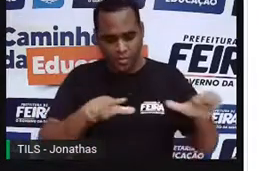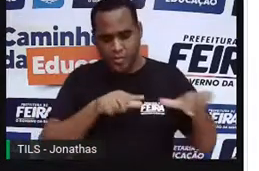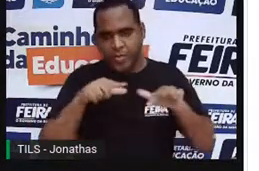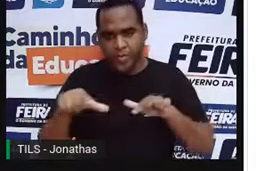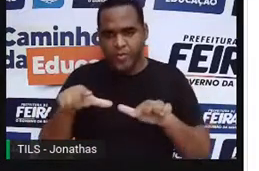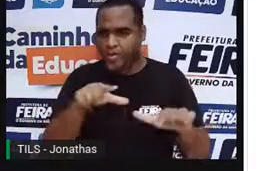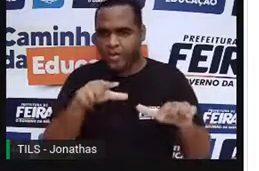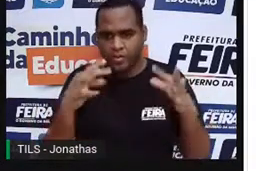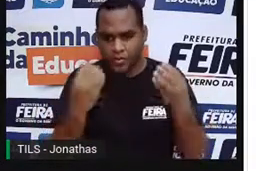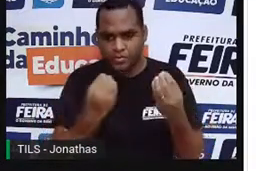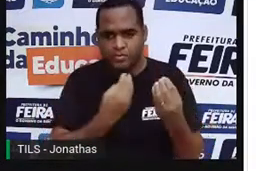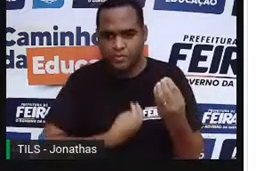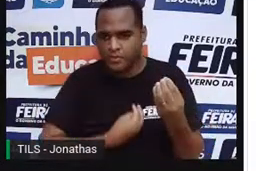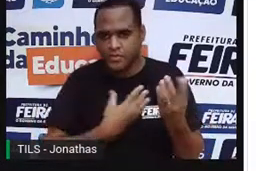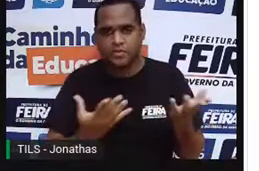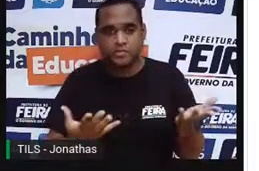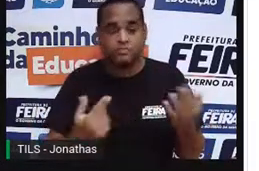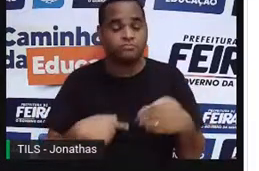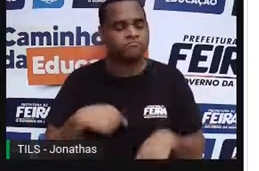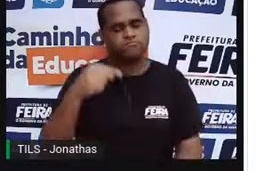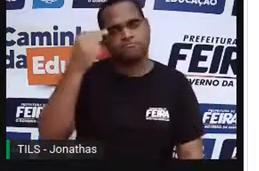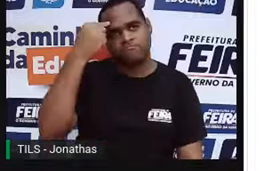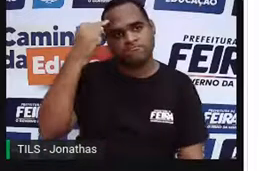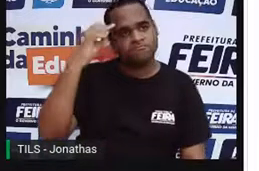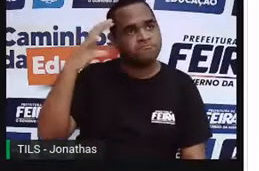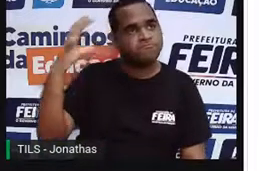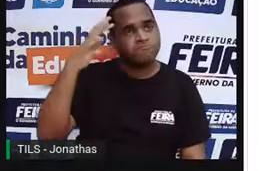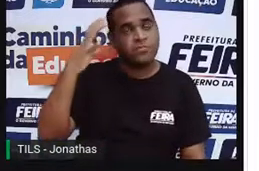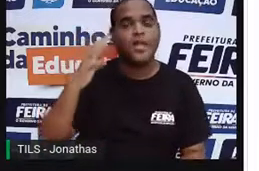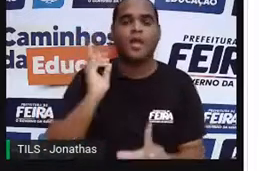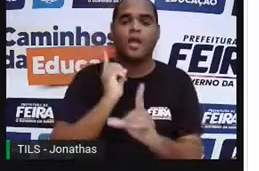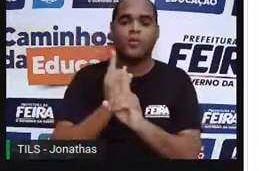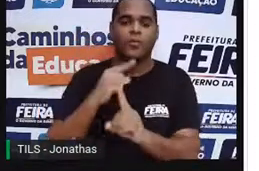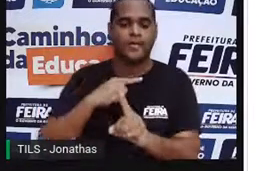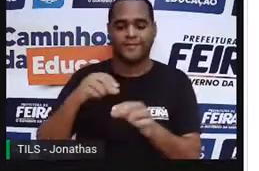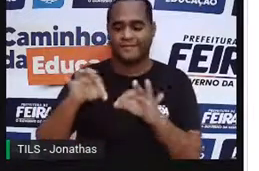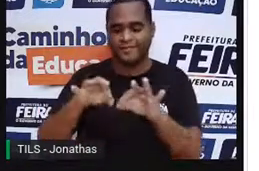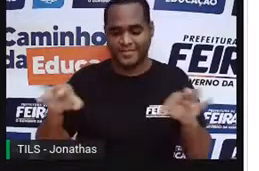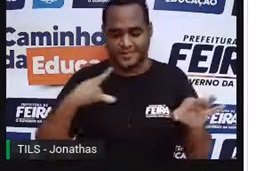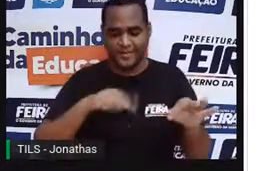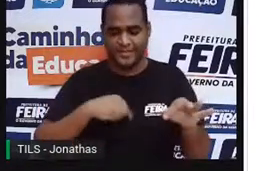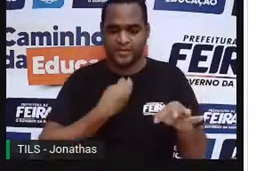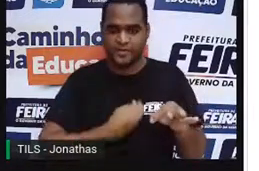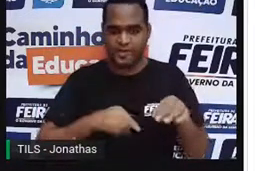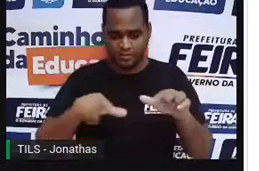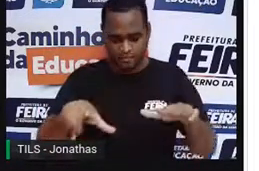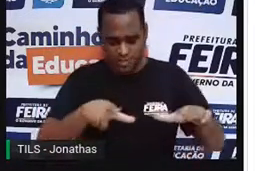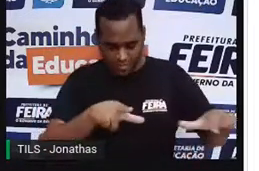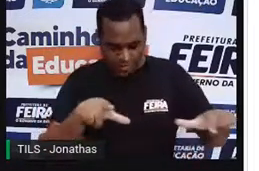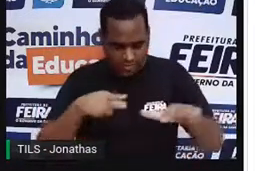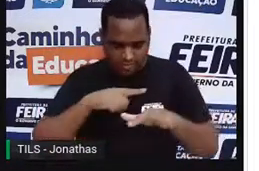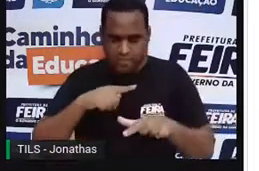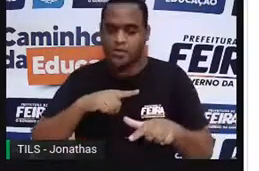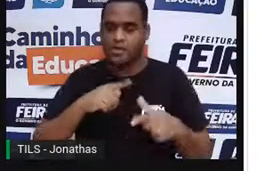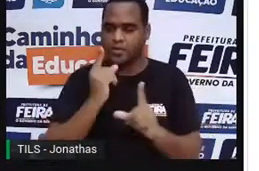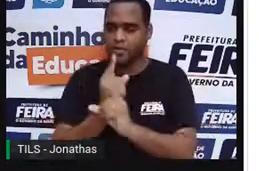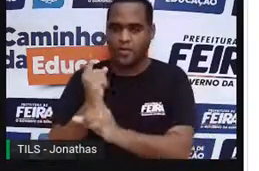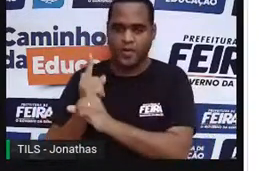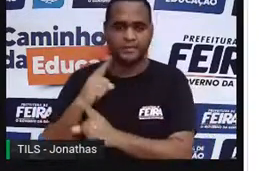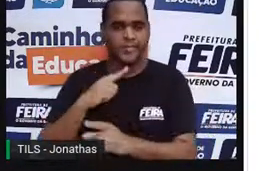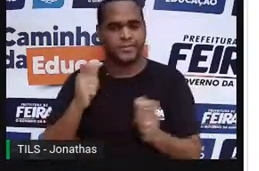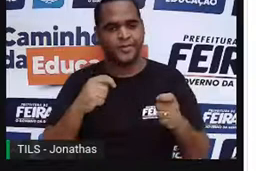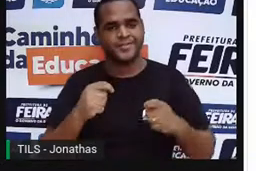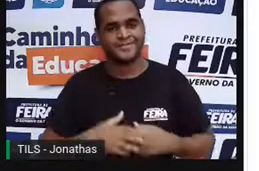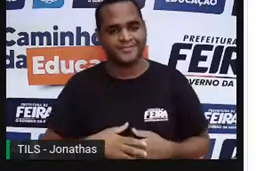tão isso da ideia de a gente encontrar a medida da superfície a medida do chão desse terreno Tá